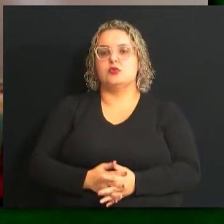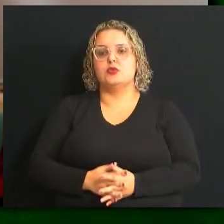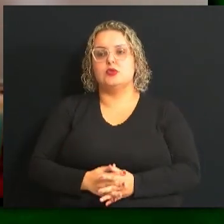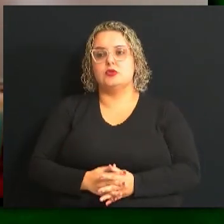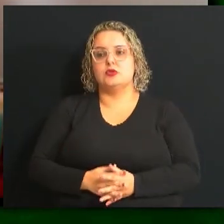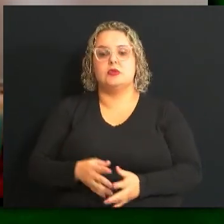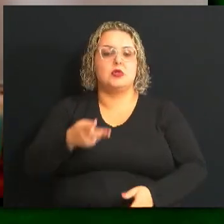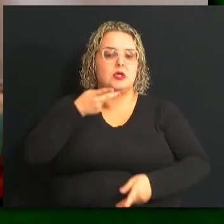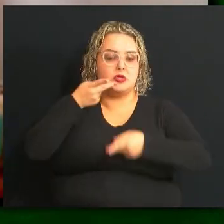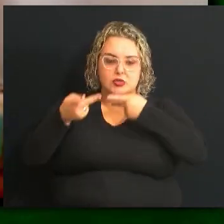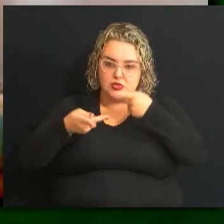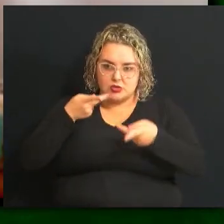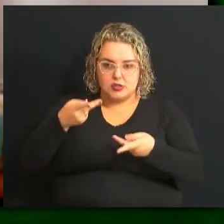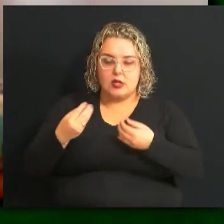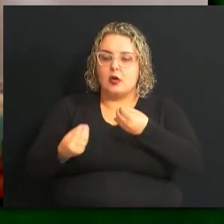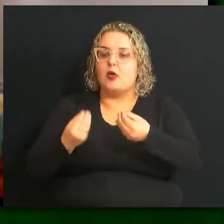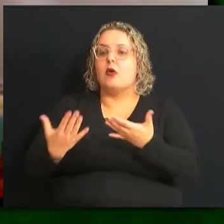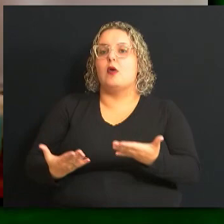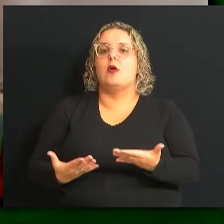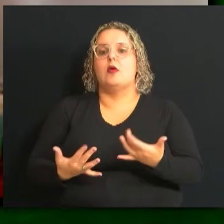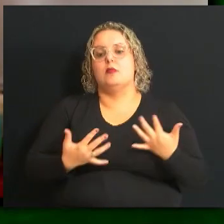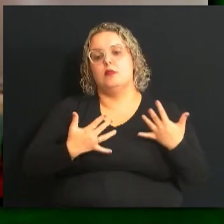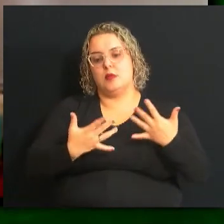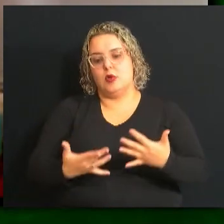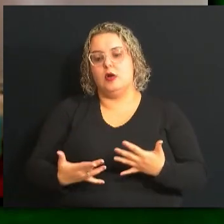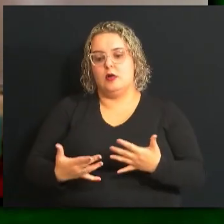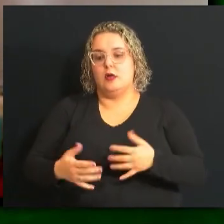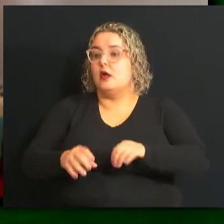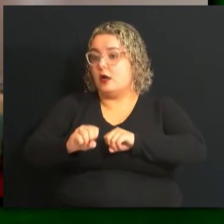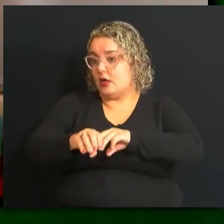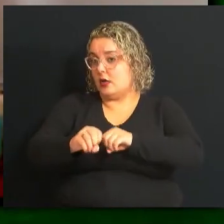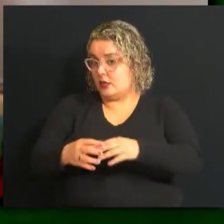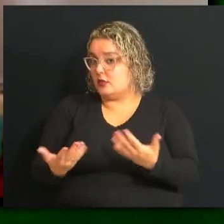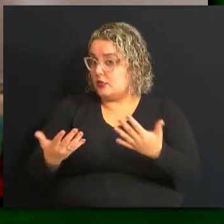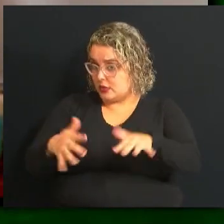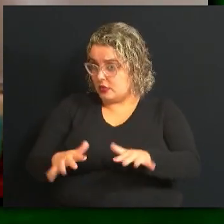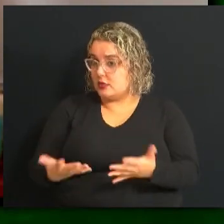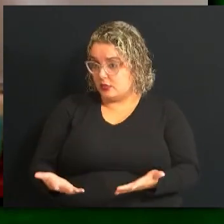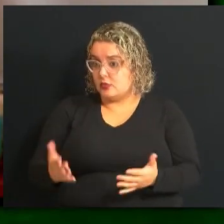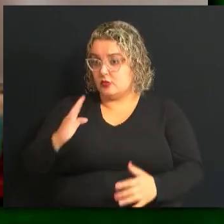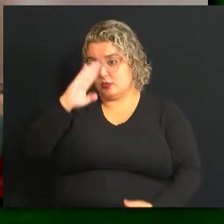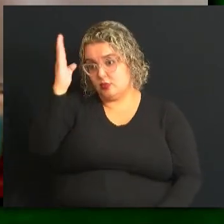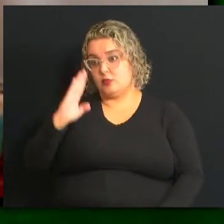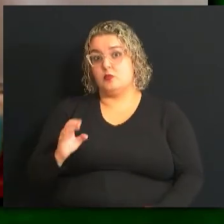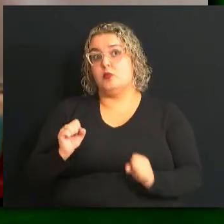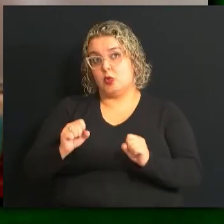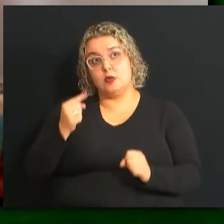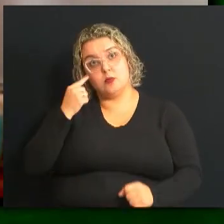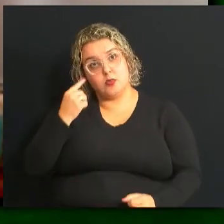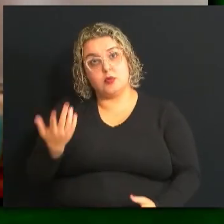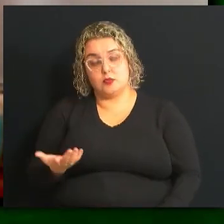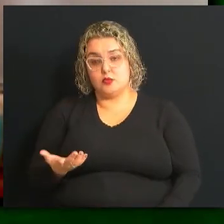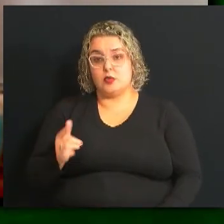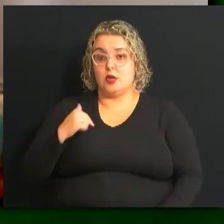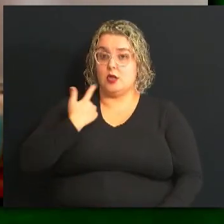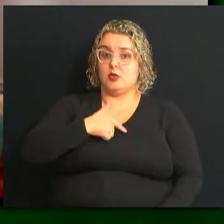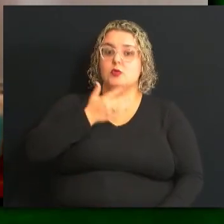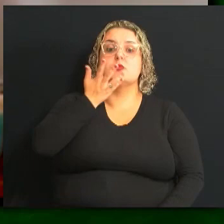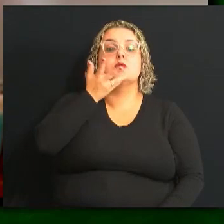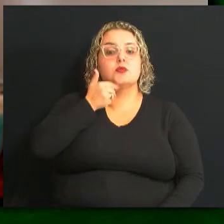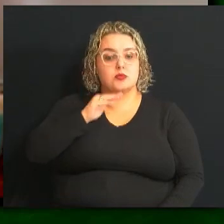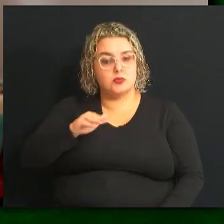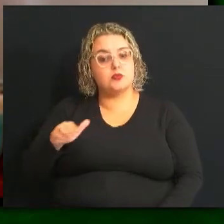dizer em que pé anda a educação inclusiva no Brasil, a gente pode pensar que as nossas crianças,